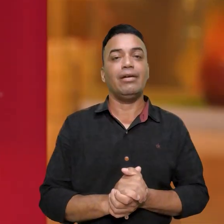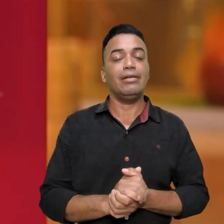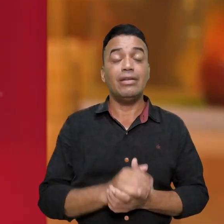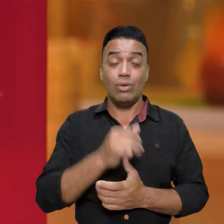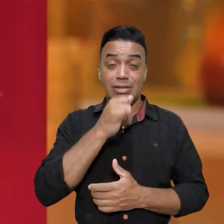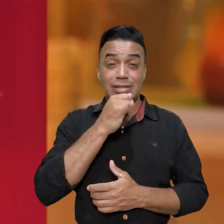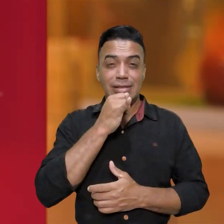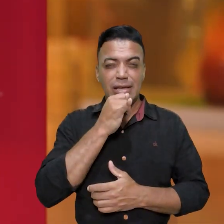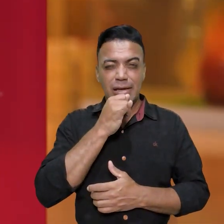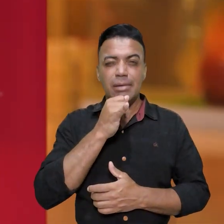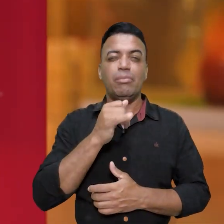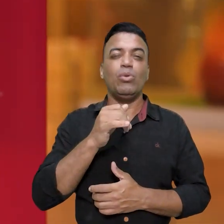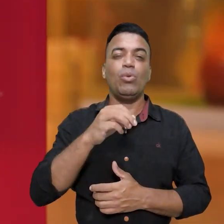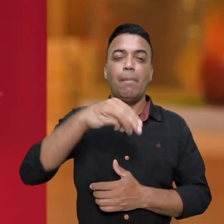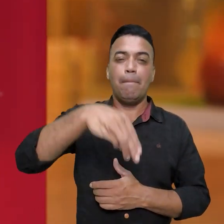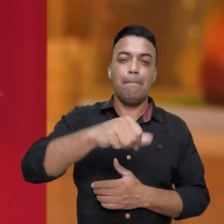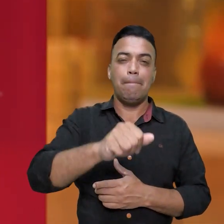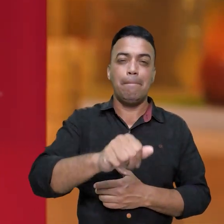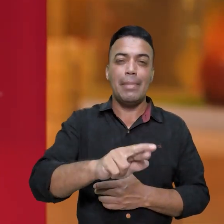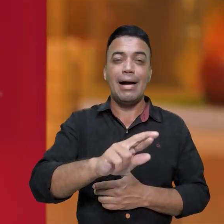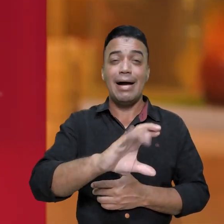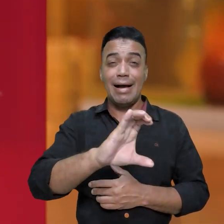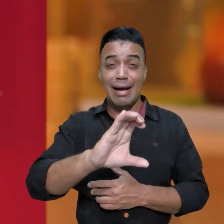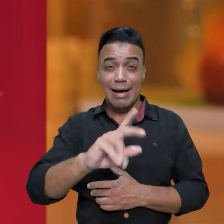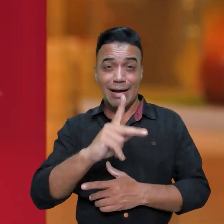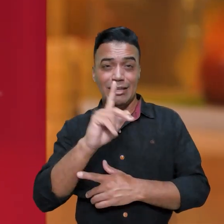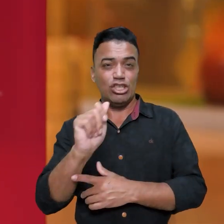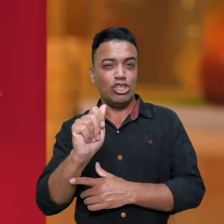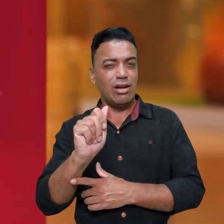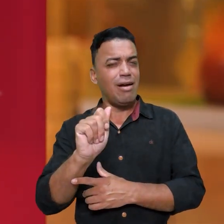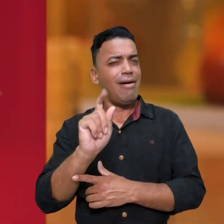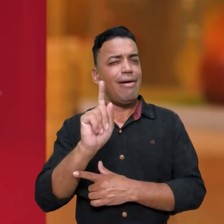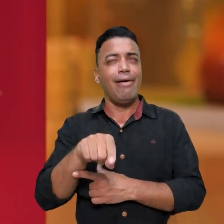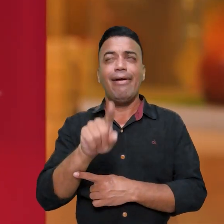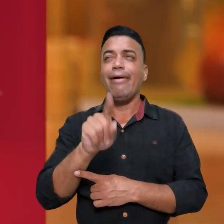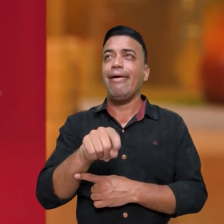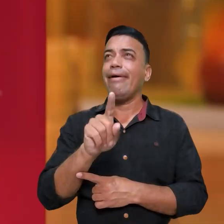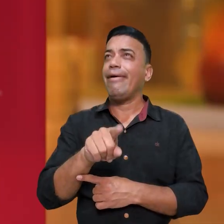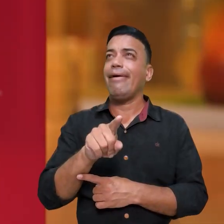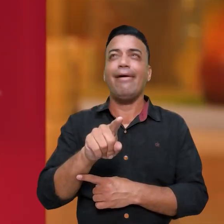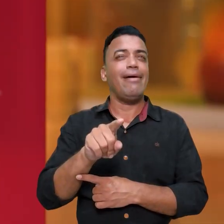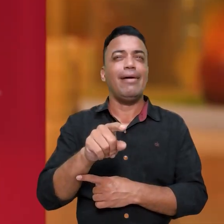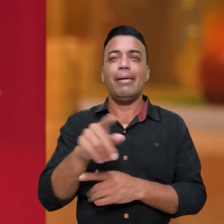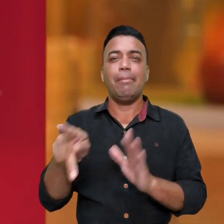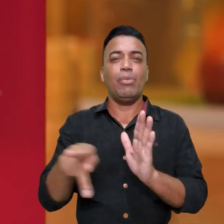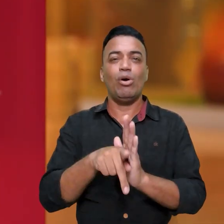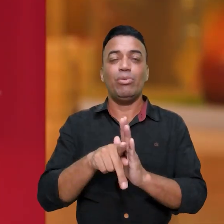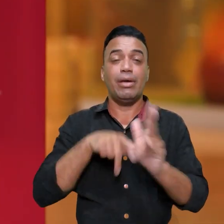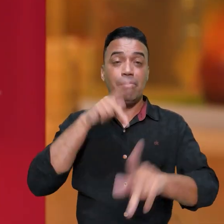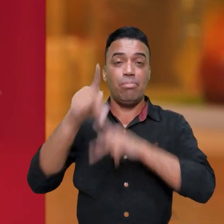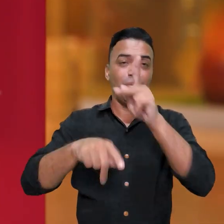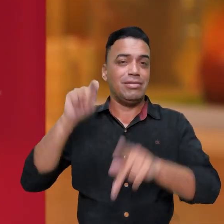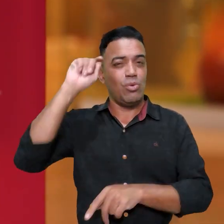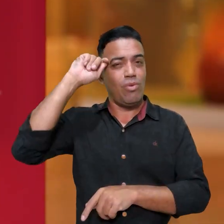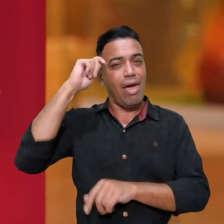aqui aparece aqui nesse terceiro momento, marcha é algo muito intrínseco da população negra no Brasil. É